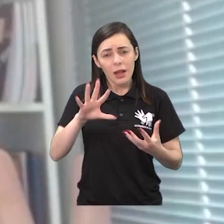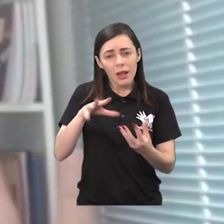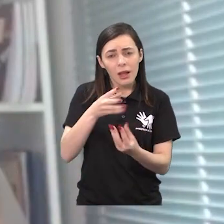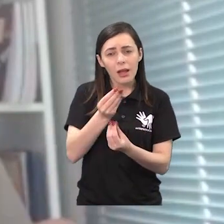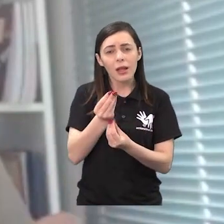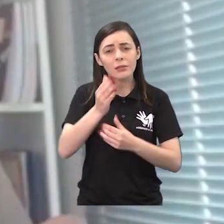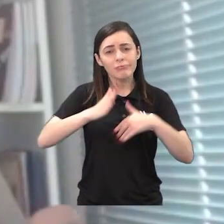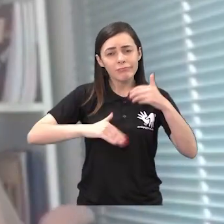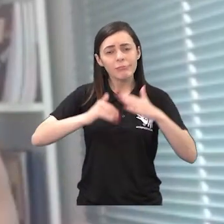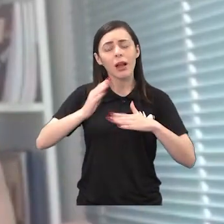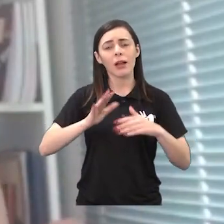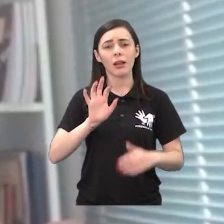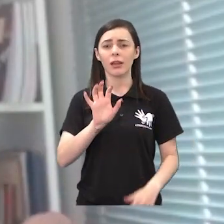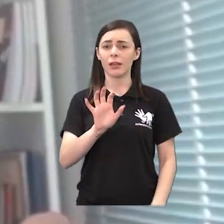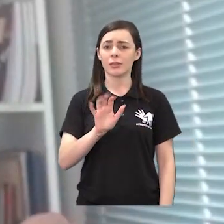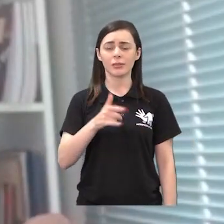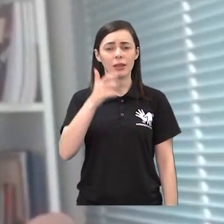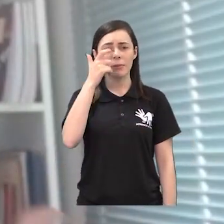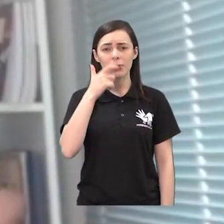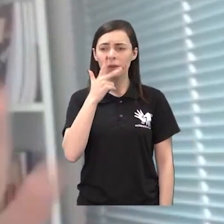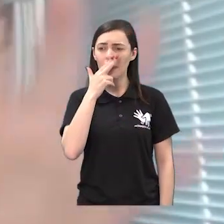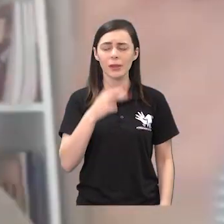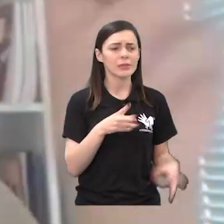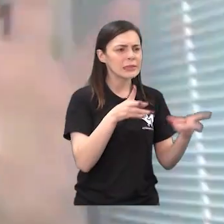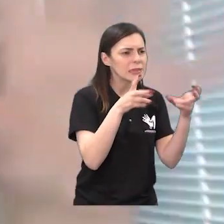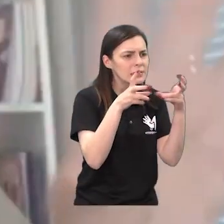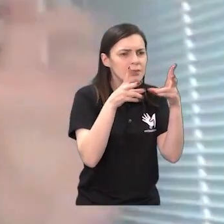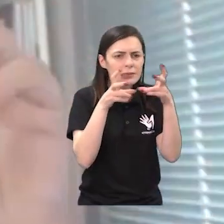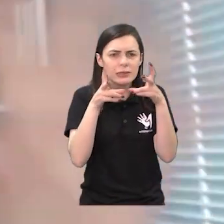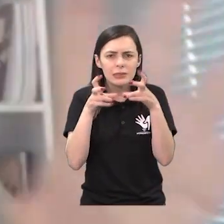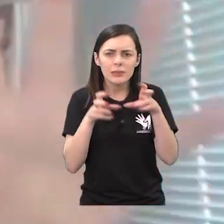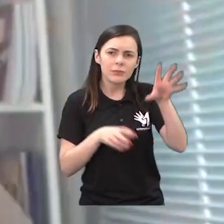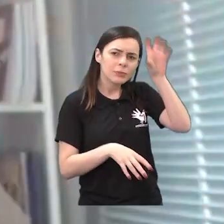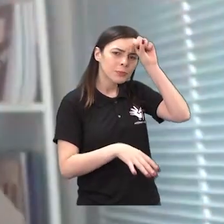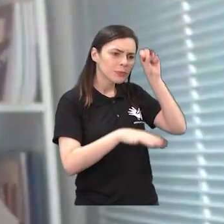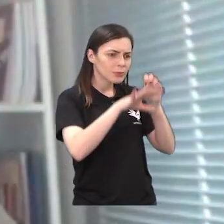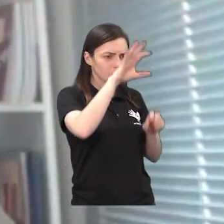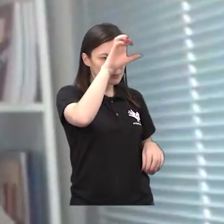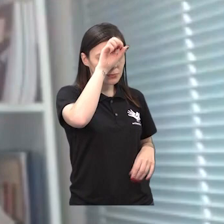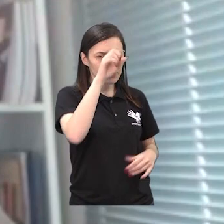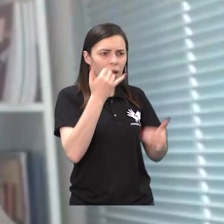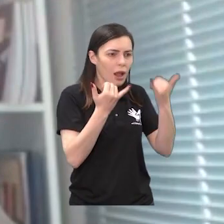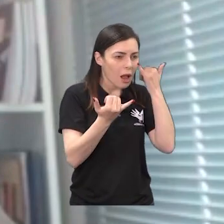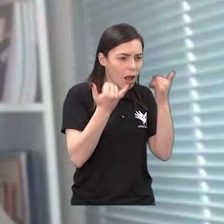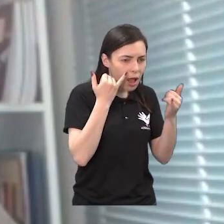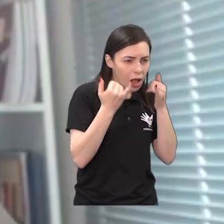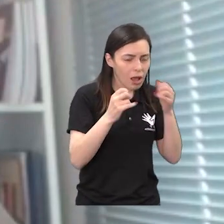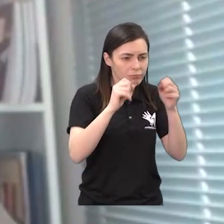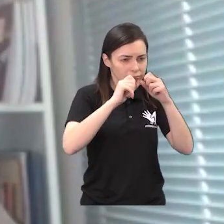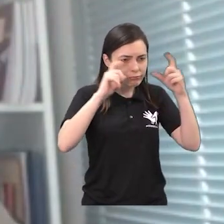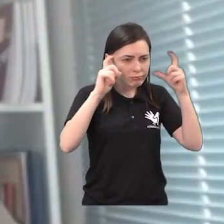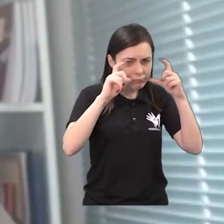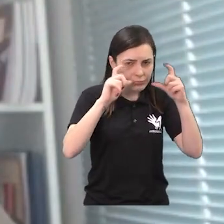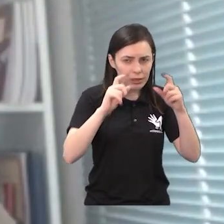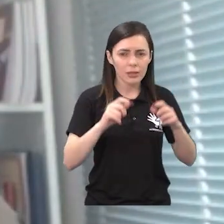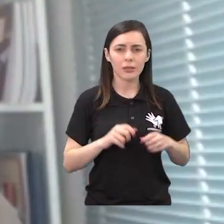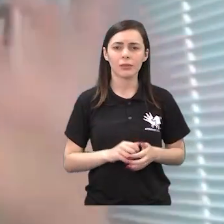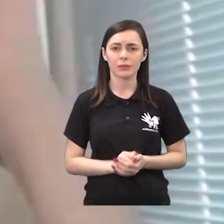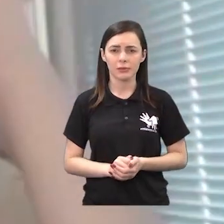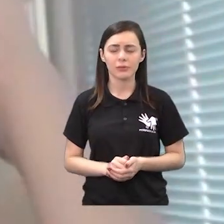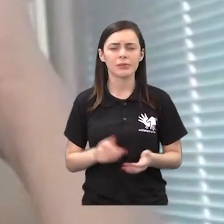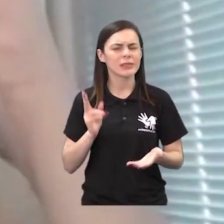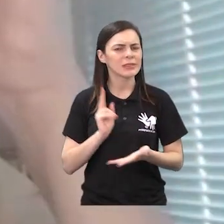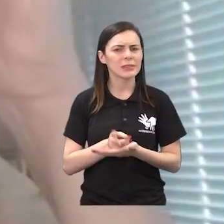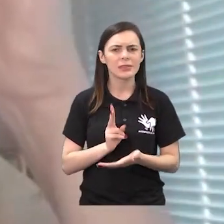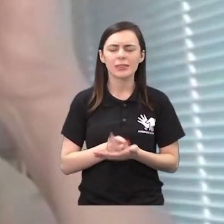é isso, é aquela pessoa que capta as coisas, né? Ouve, está de ouvido sempre atento, está